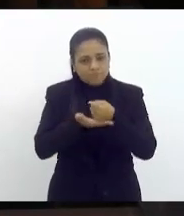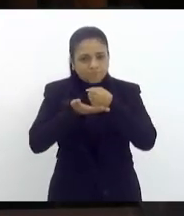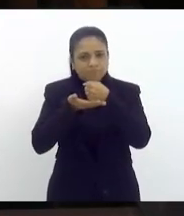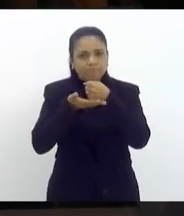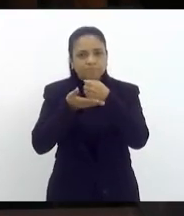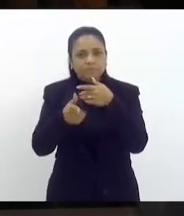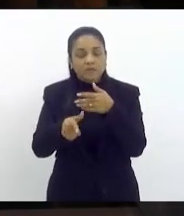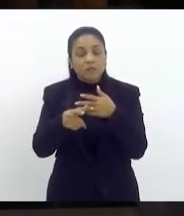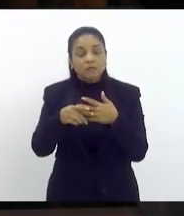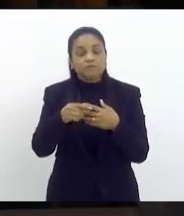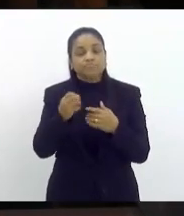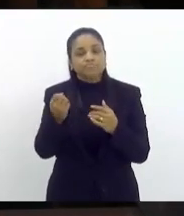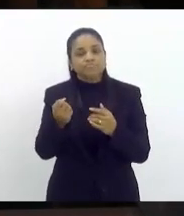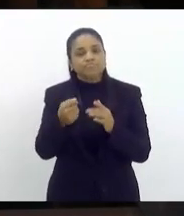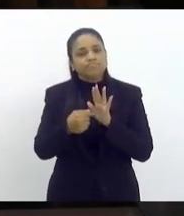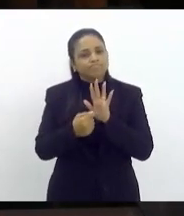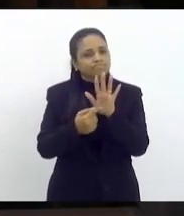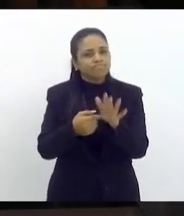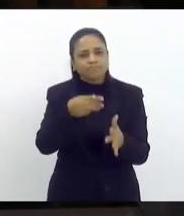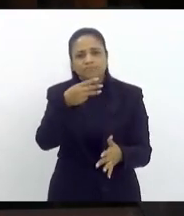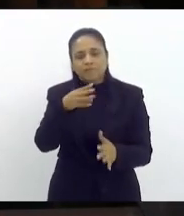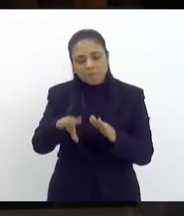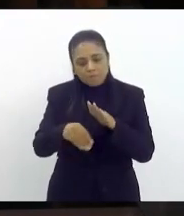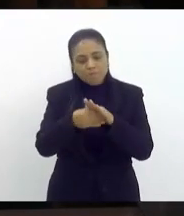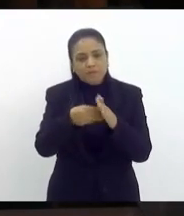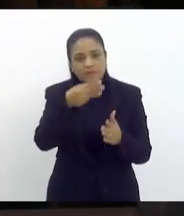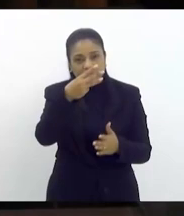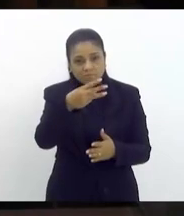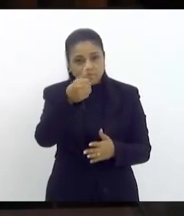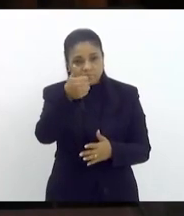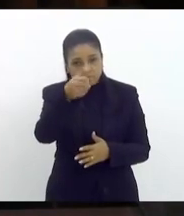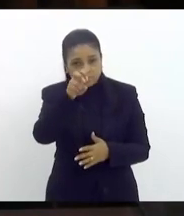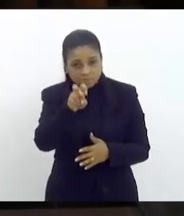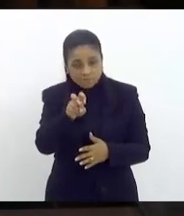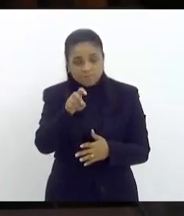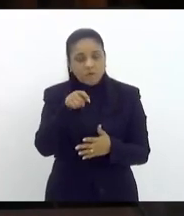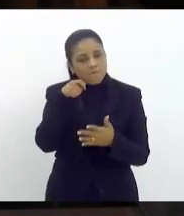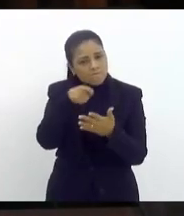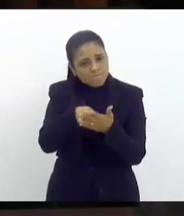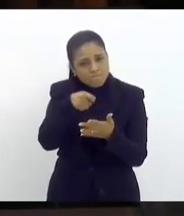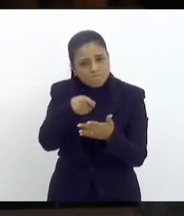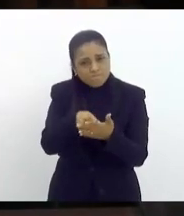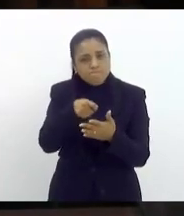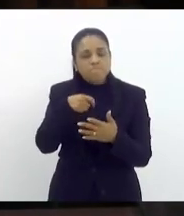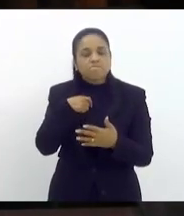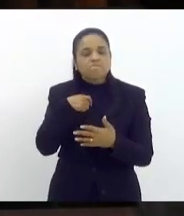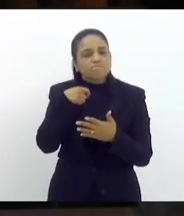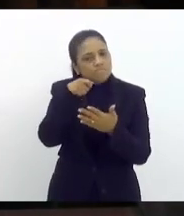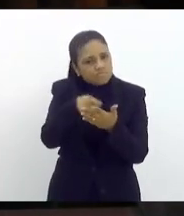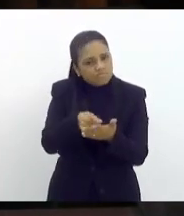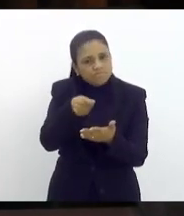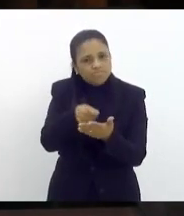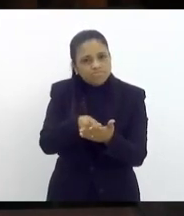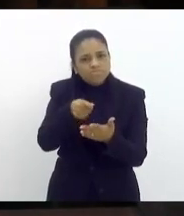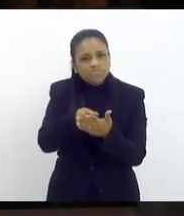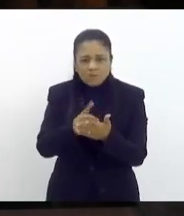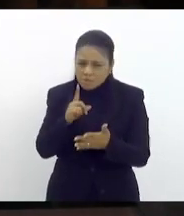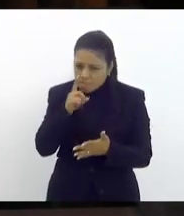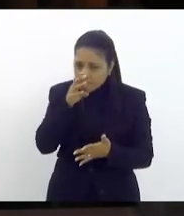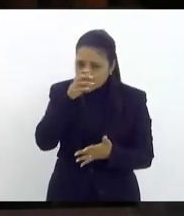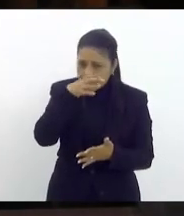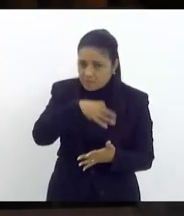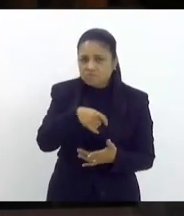315 é para isso é para reafirmar que a gente vai insistir o estado do Rio de Janeiro